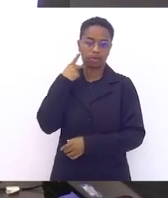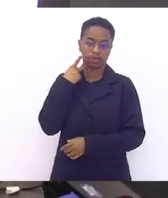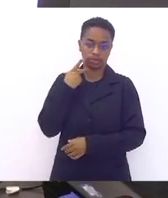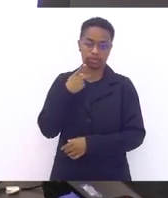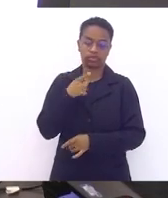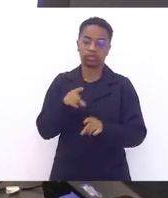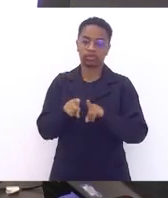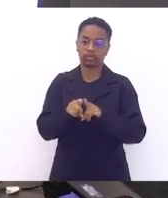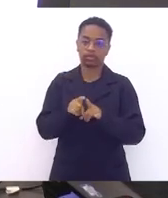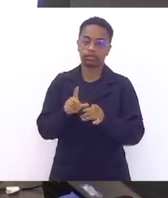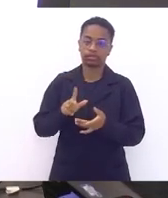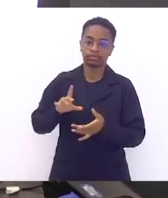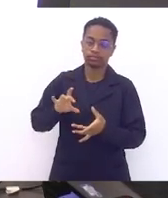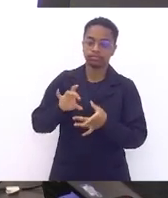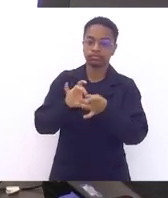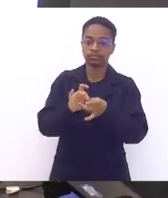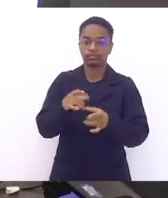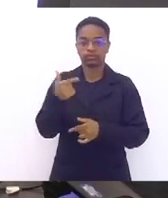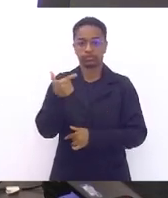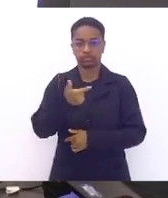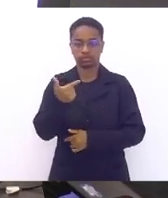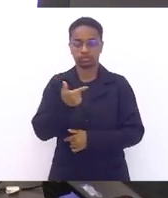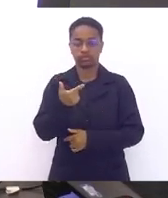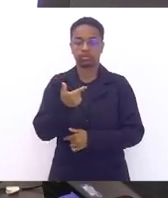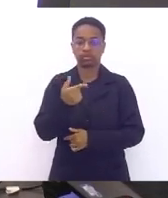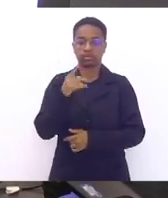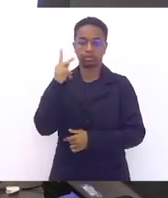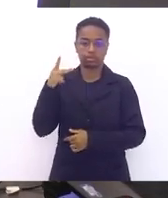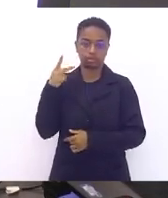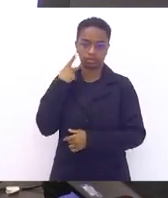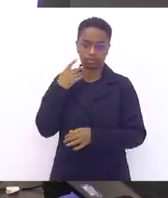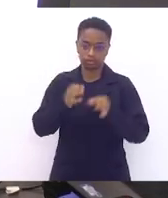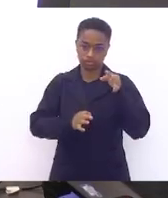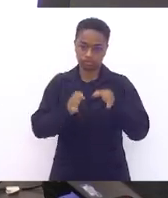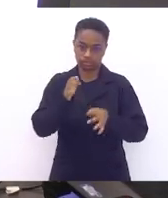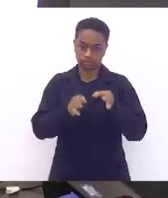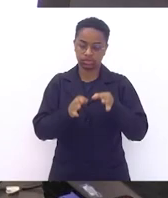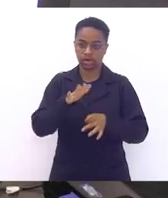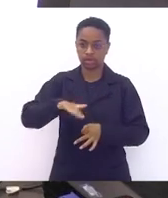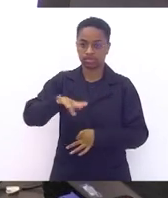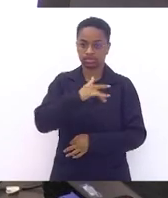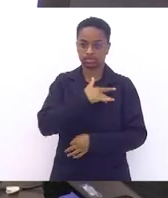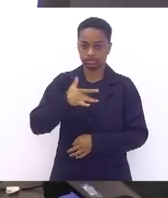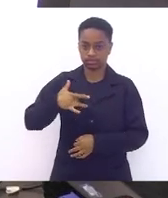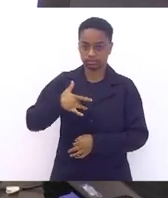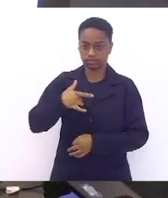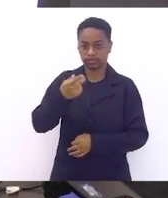2ª Promotoria de Justiça de Tutela Coletiva de Saúde da capital.